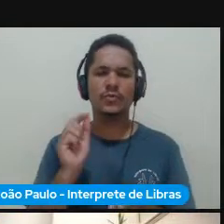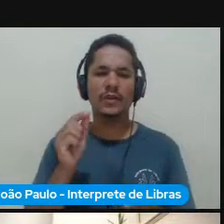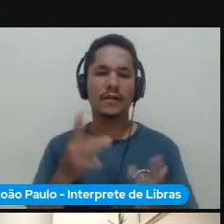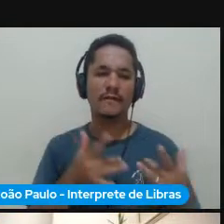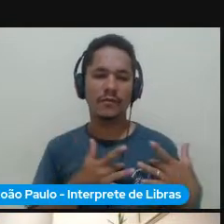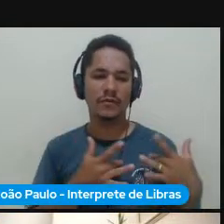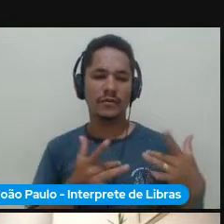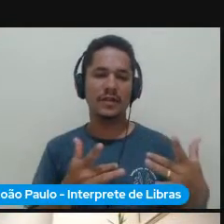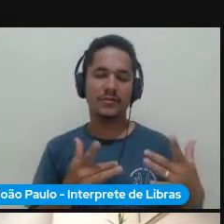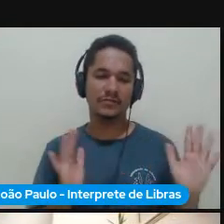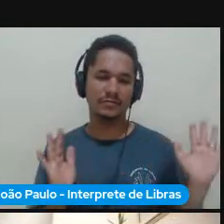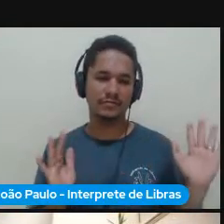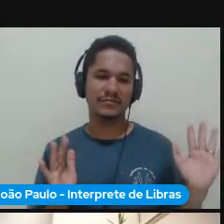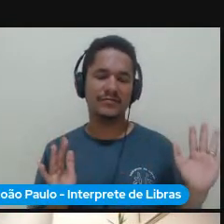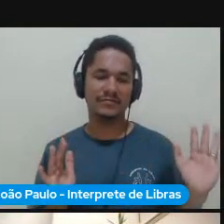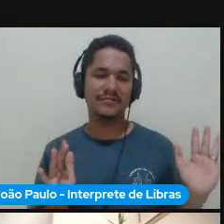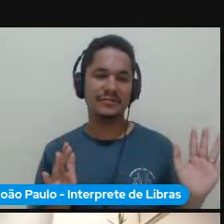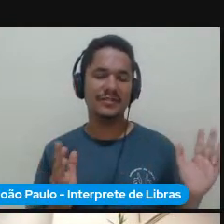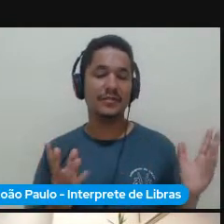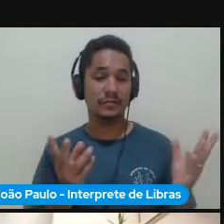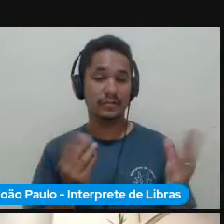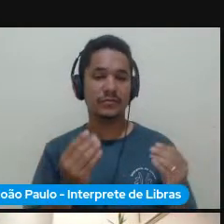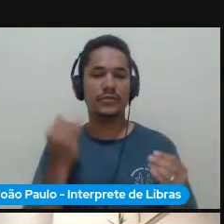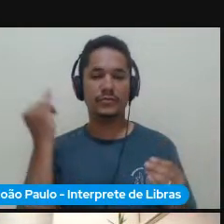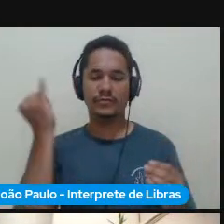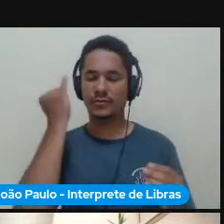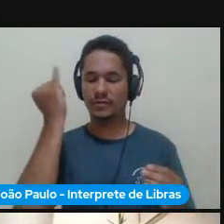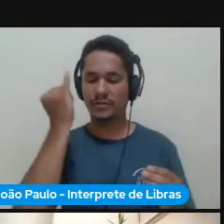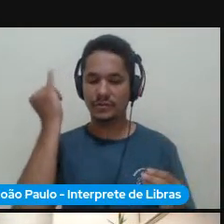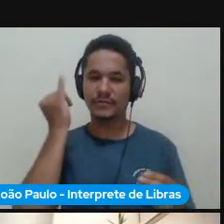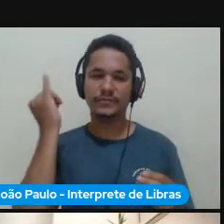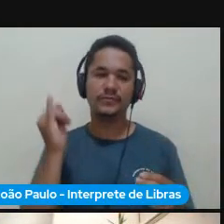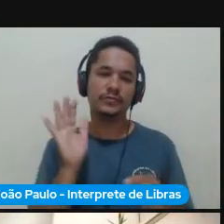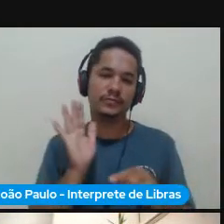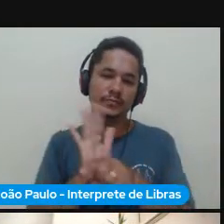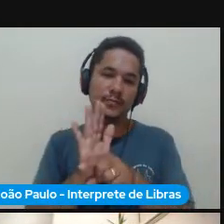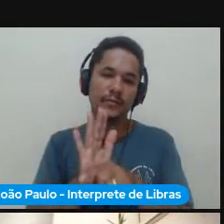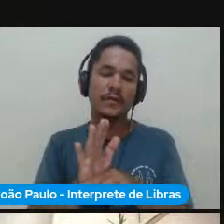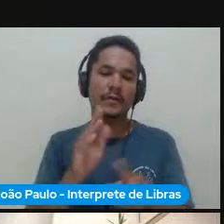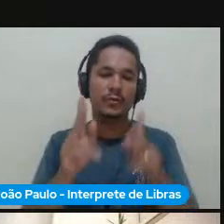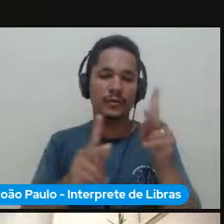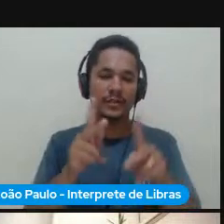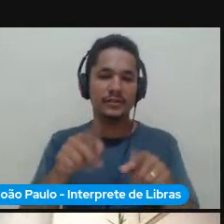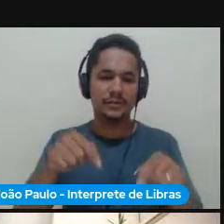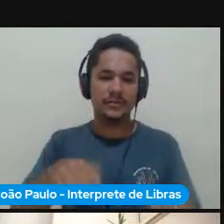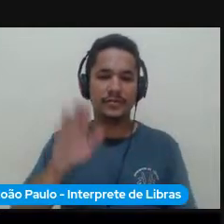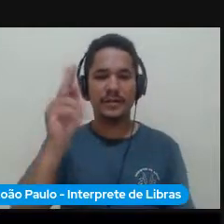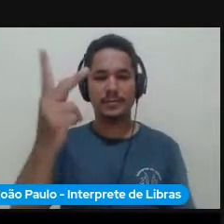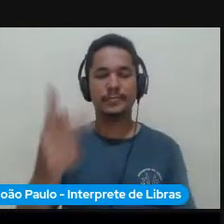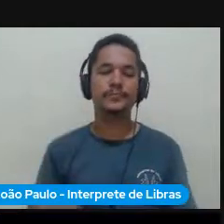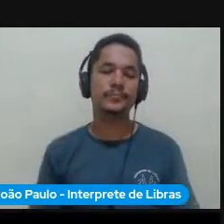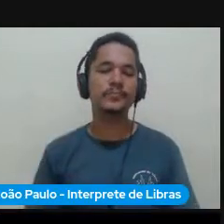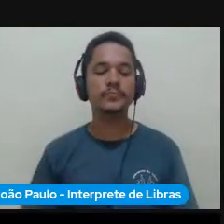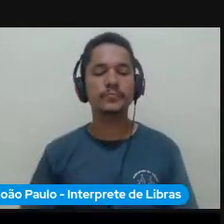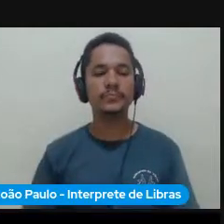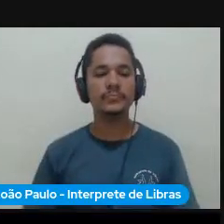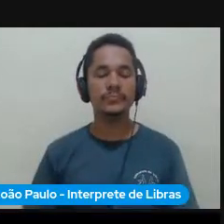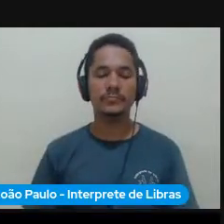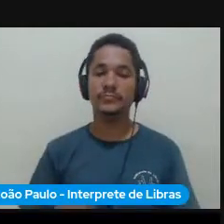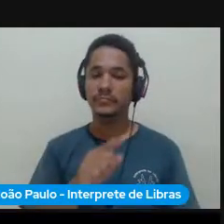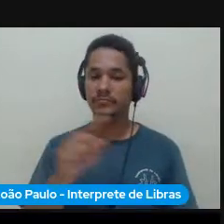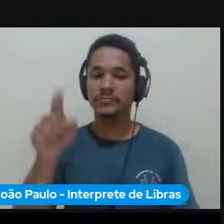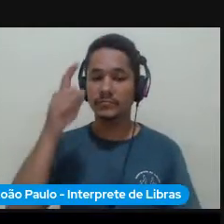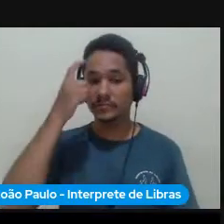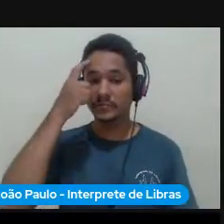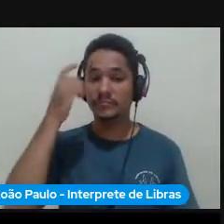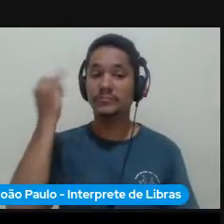é um serviço de muita importância prestado à população de BH. Então, para vocês terem uma ideia dessa importância, né,